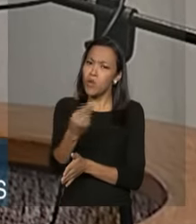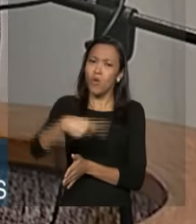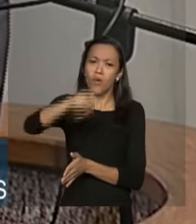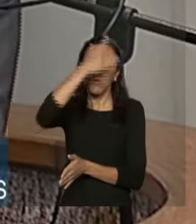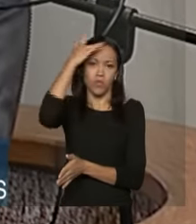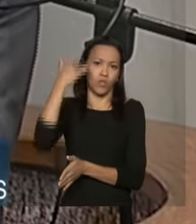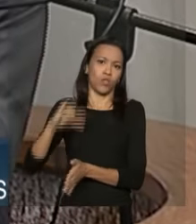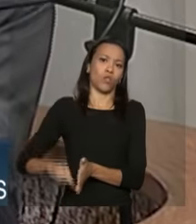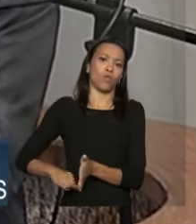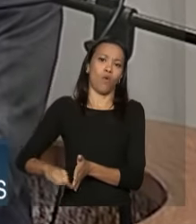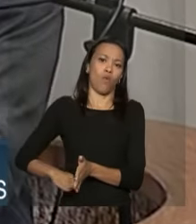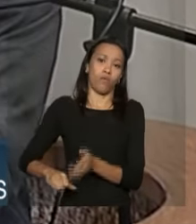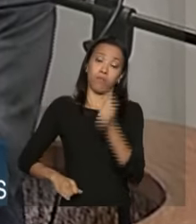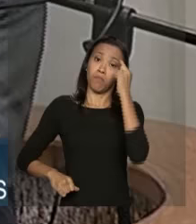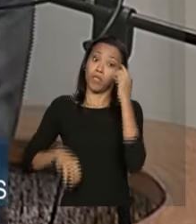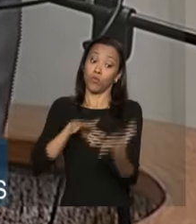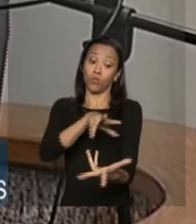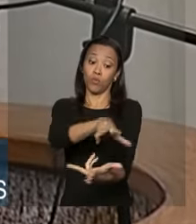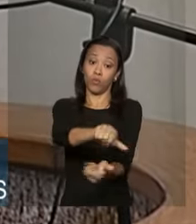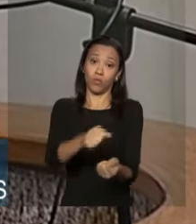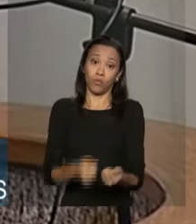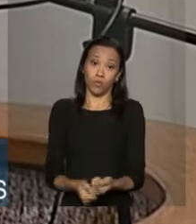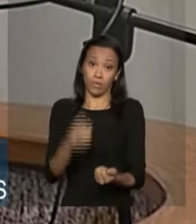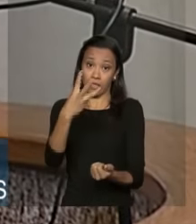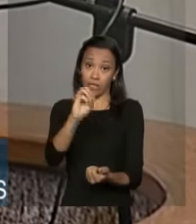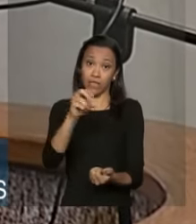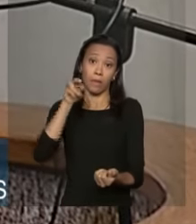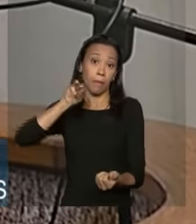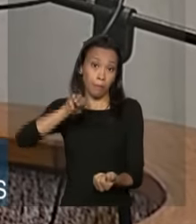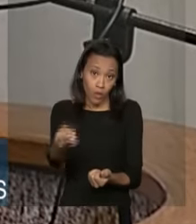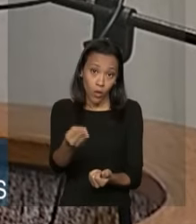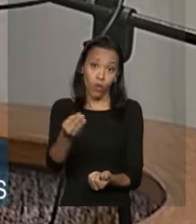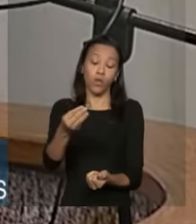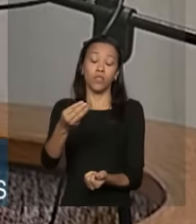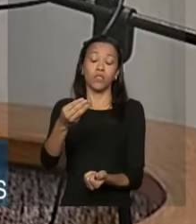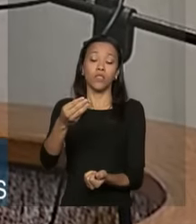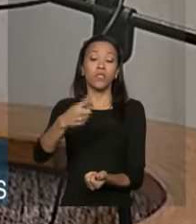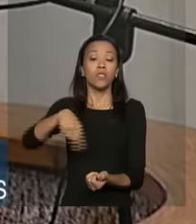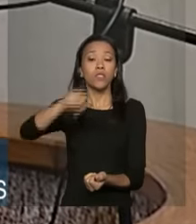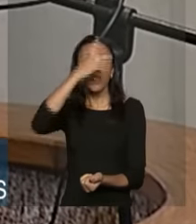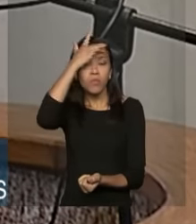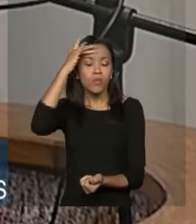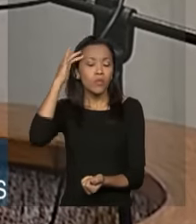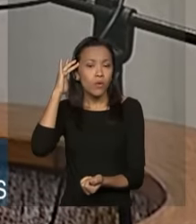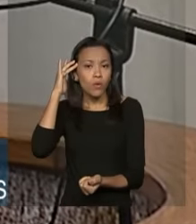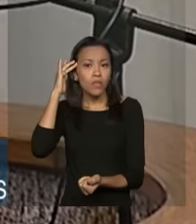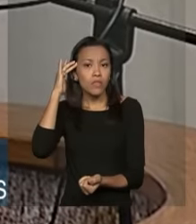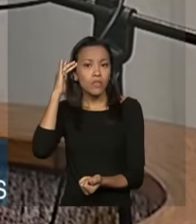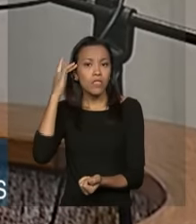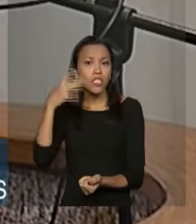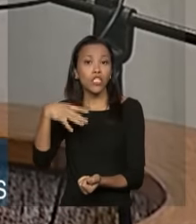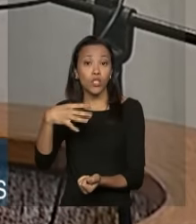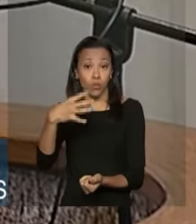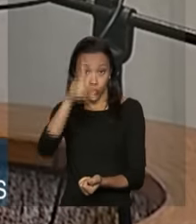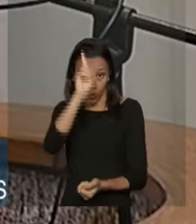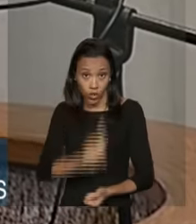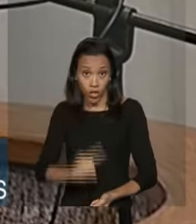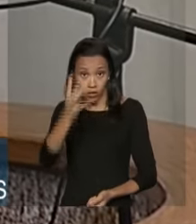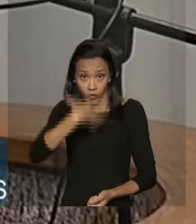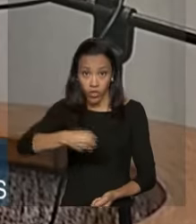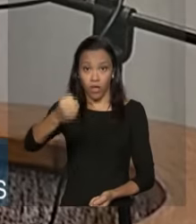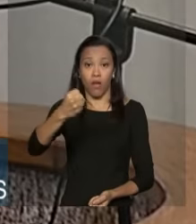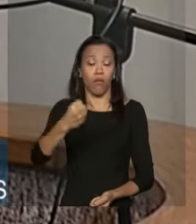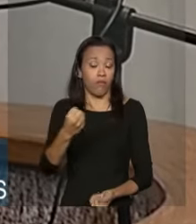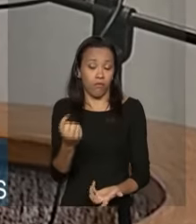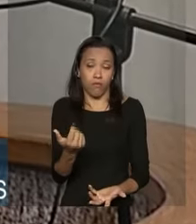você imagina isso bem milhões de pessoas de quem a dignidade foi tirada